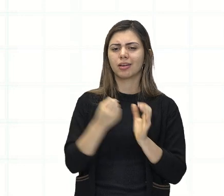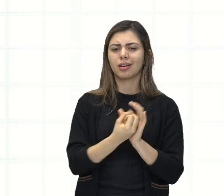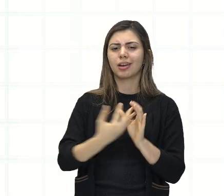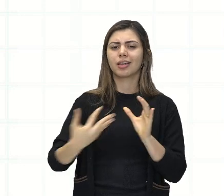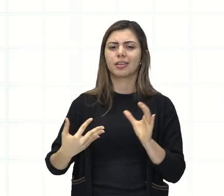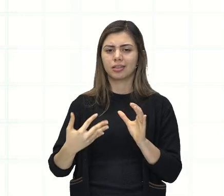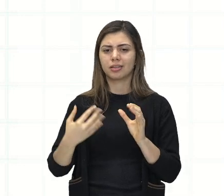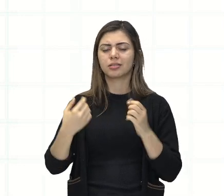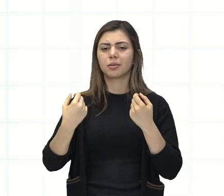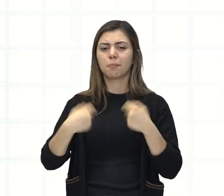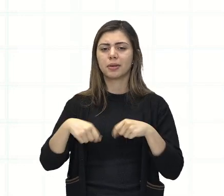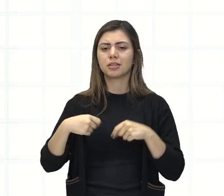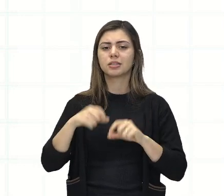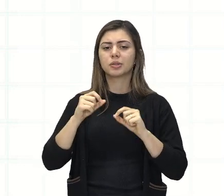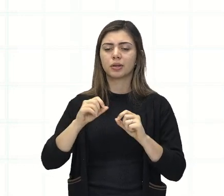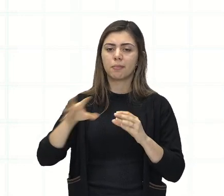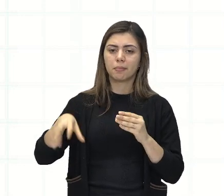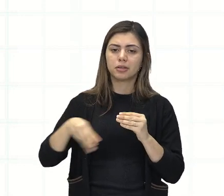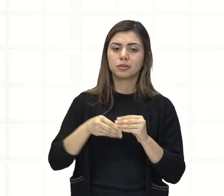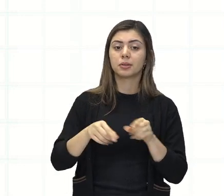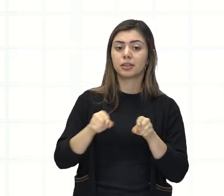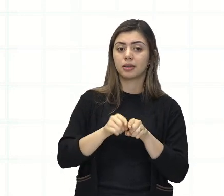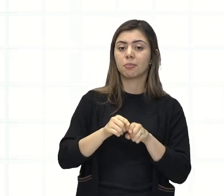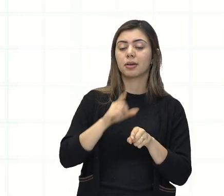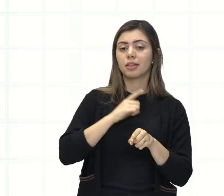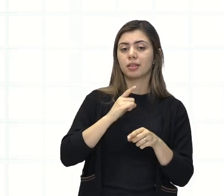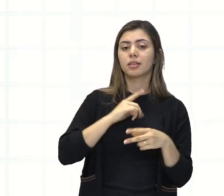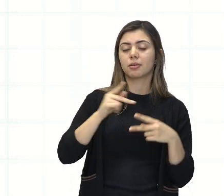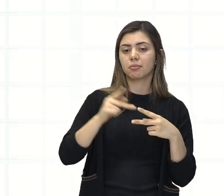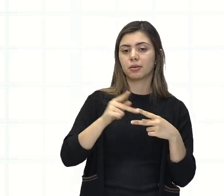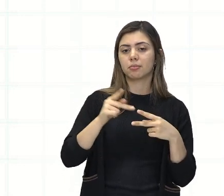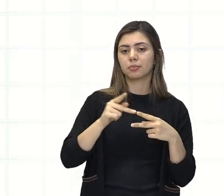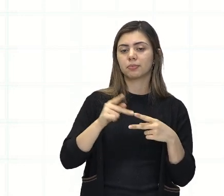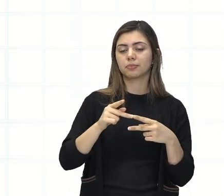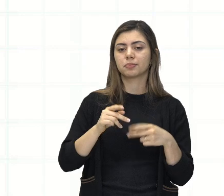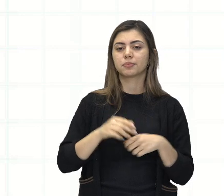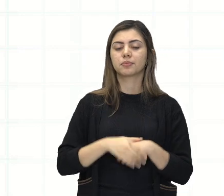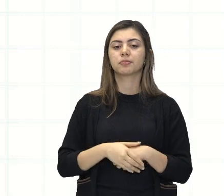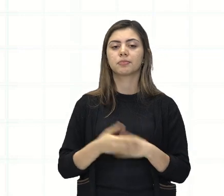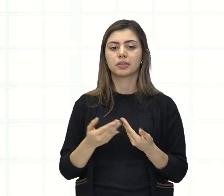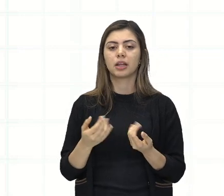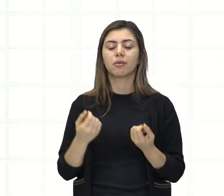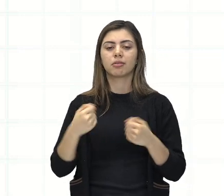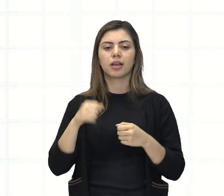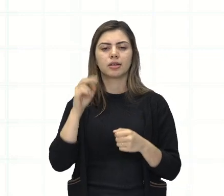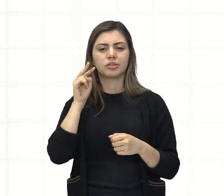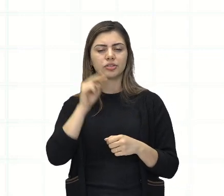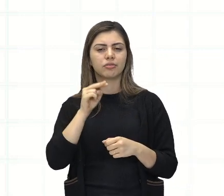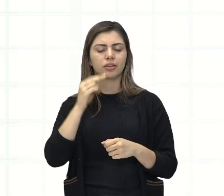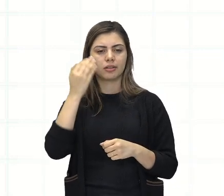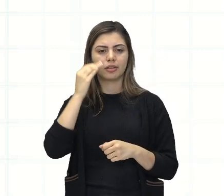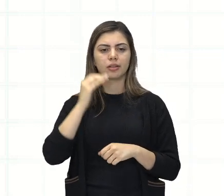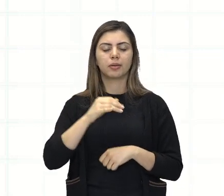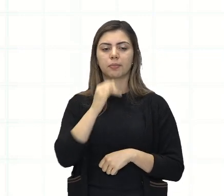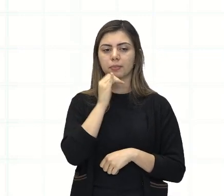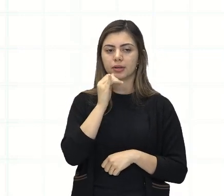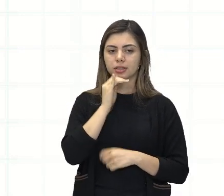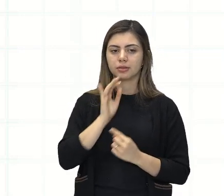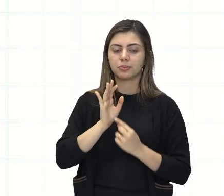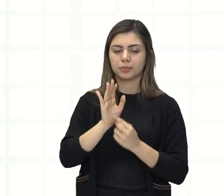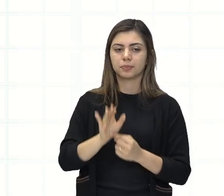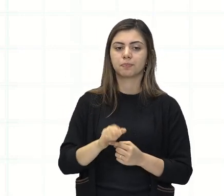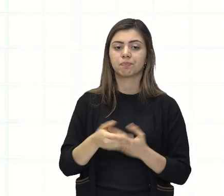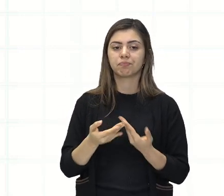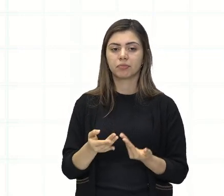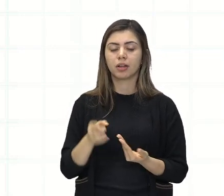de complemento e é regido por uma preposição para ter sentido. No primeiro exemplo, Giovana